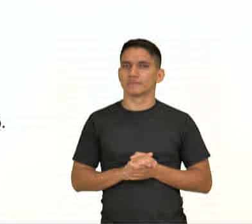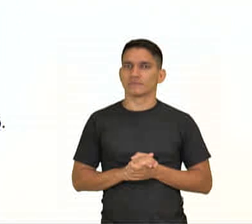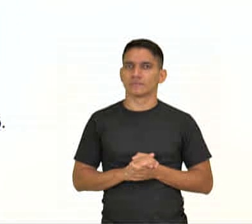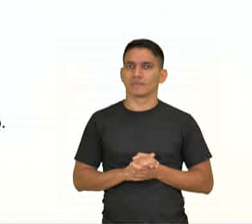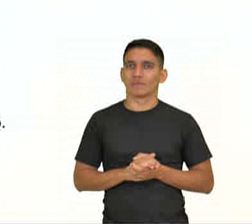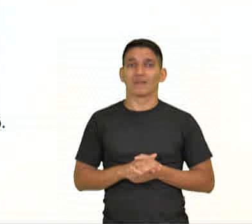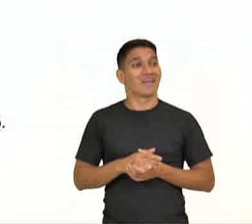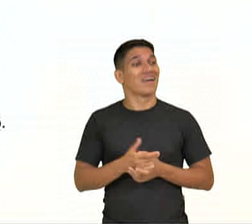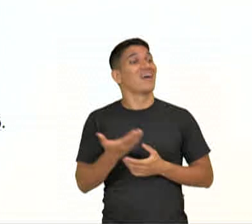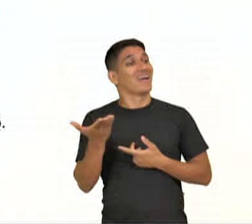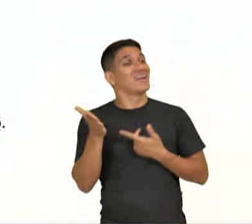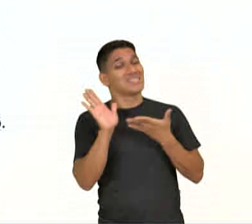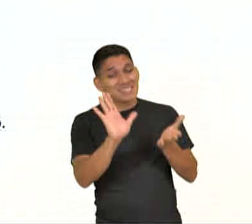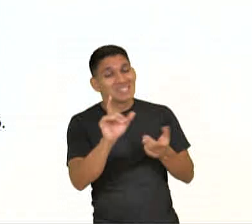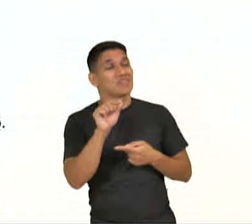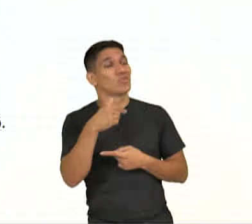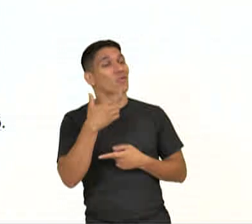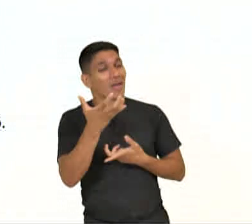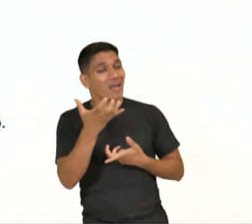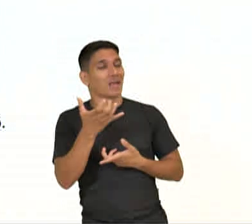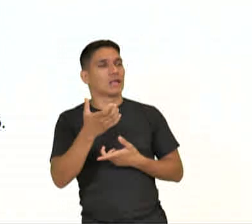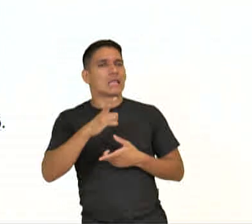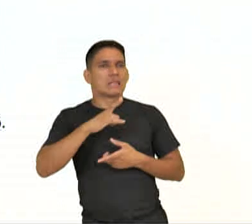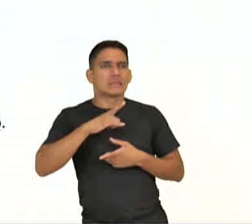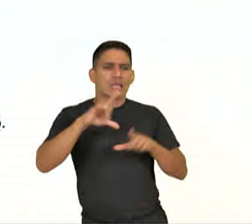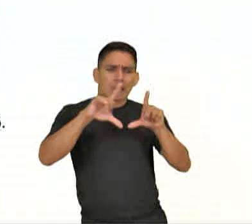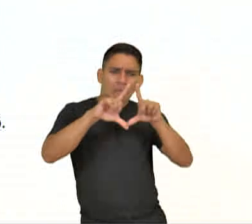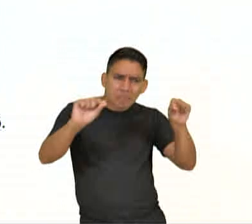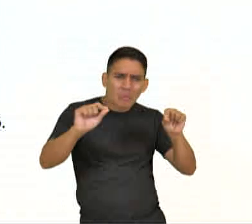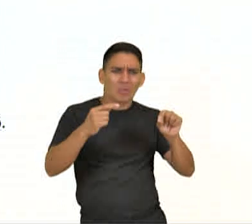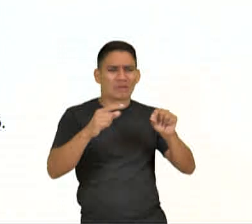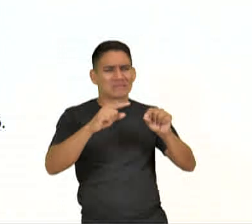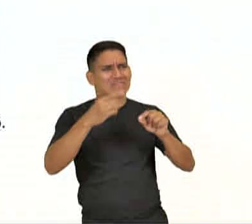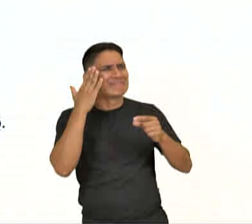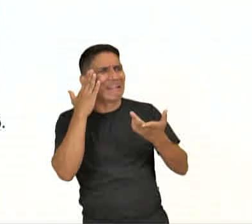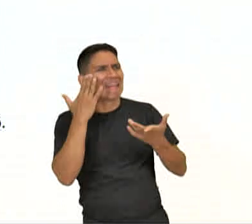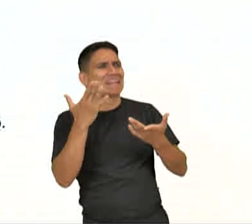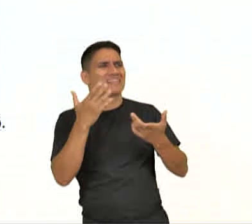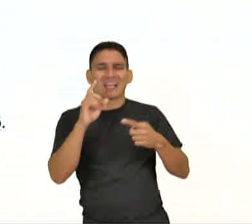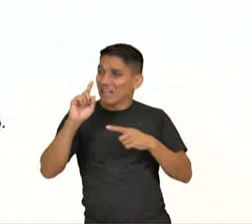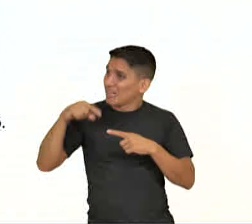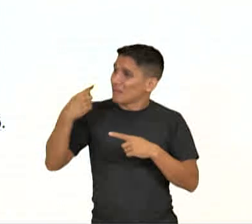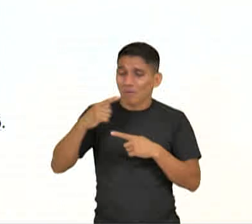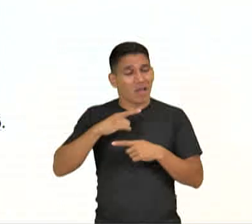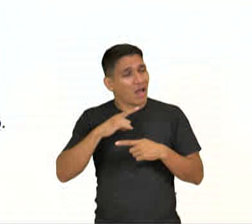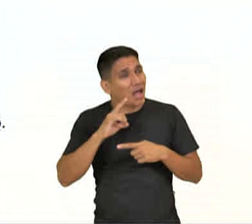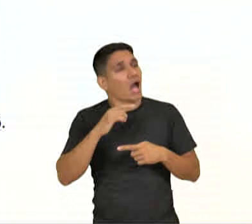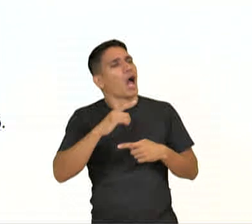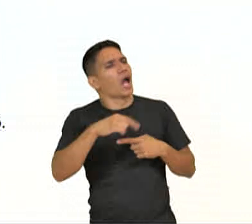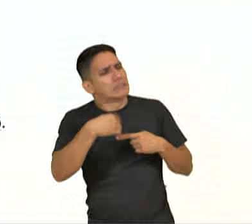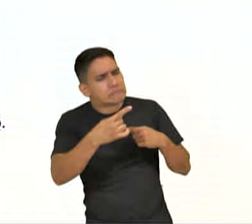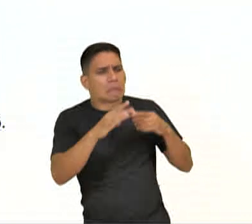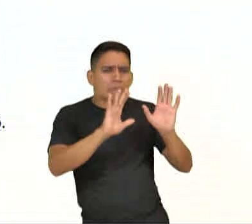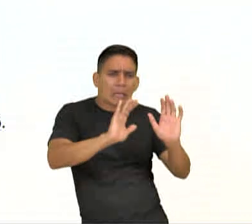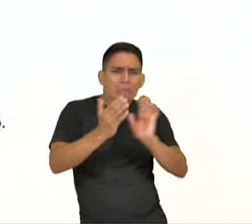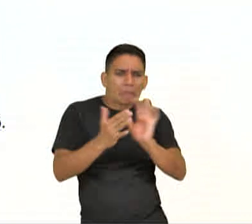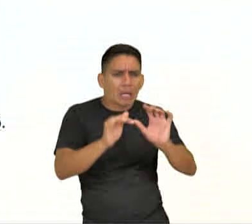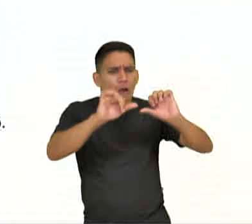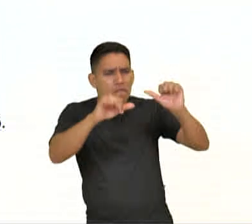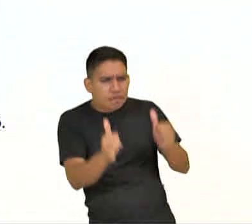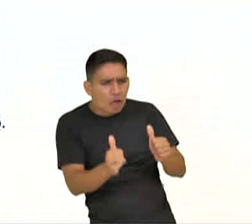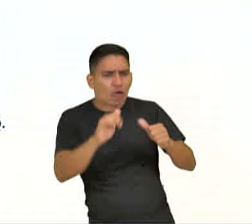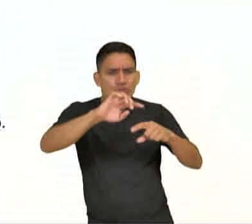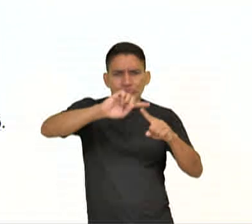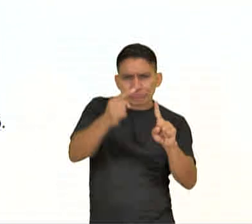Isso que eu quero. Tem uma ponta assim, entende? Depois vem assim, assim, faz uma